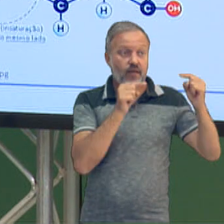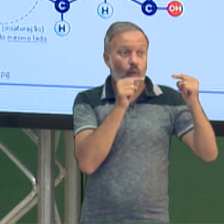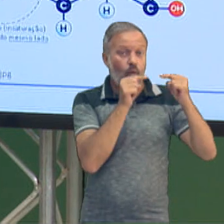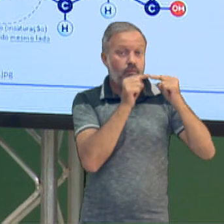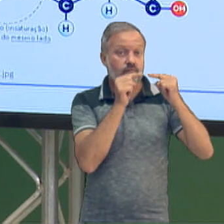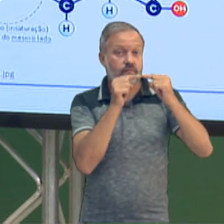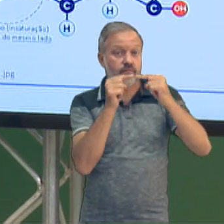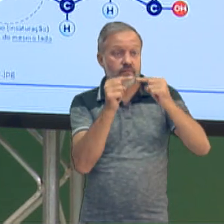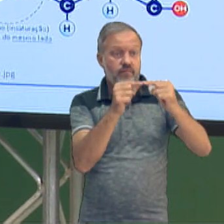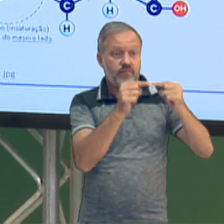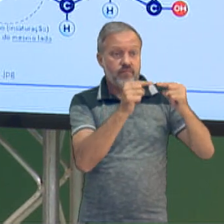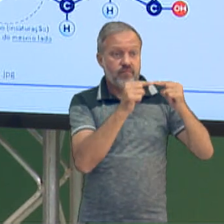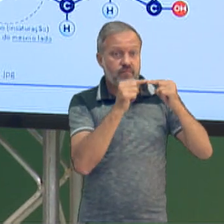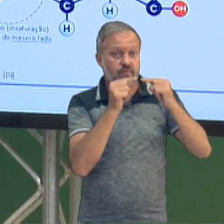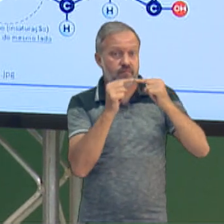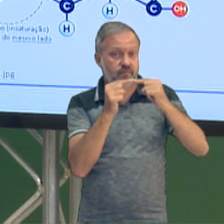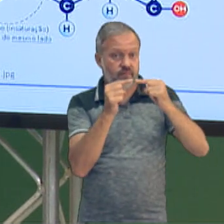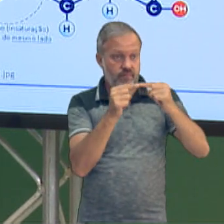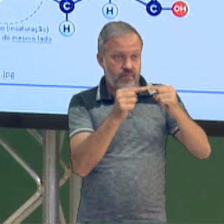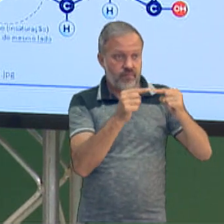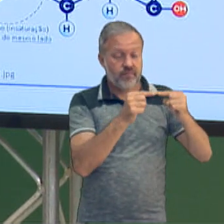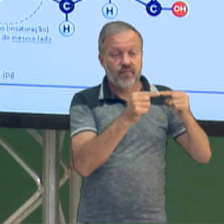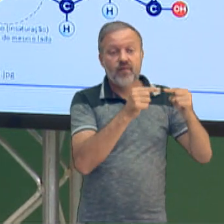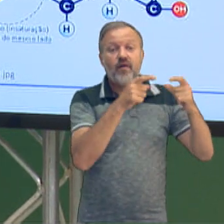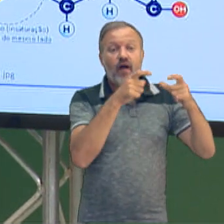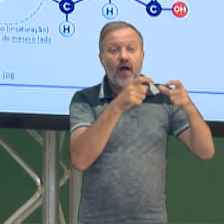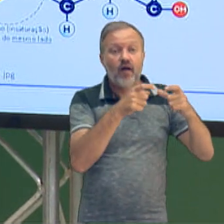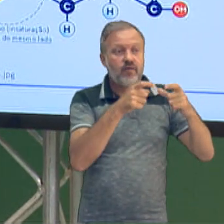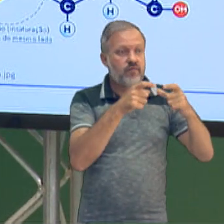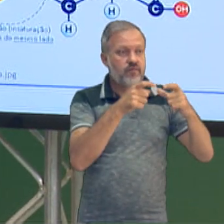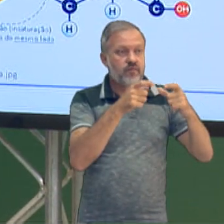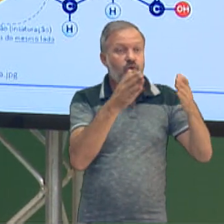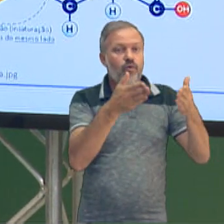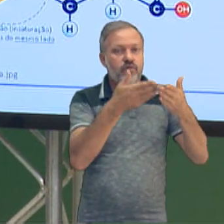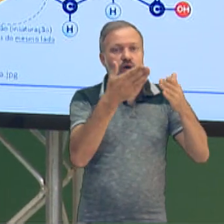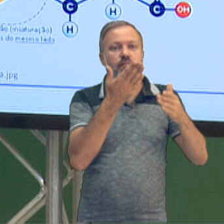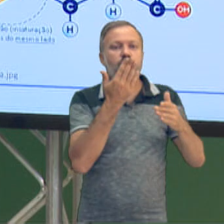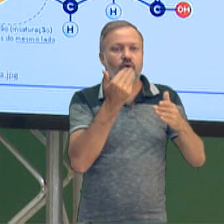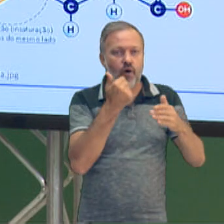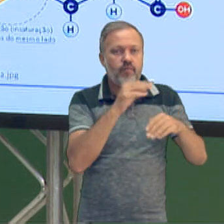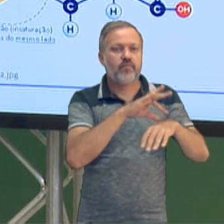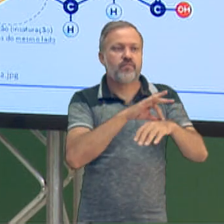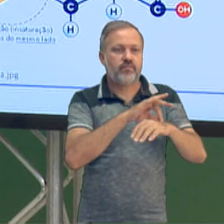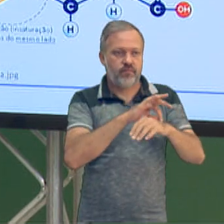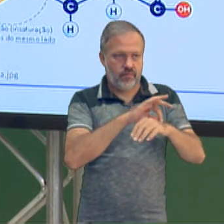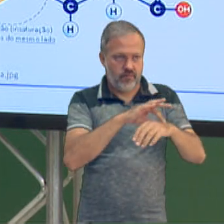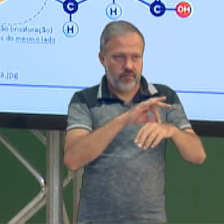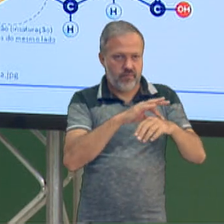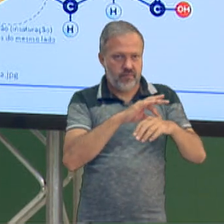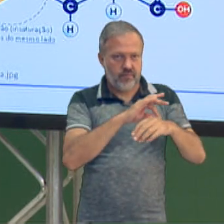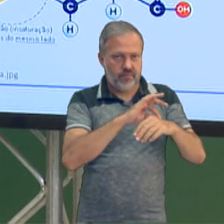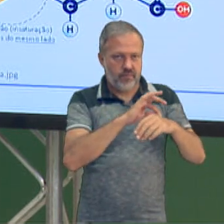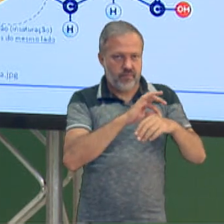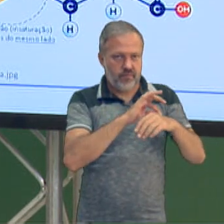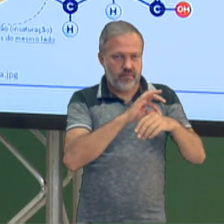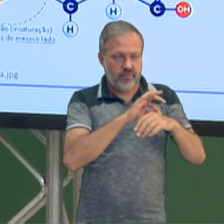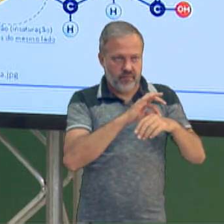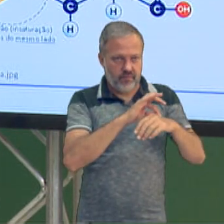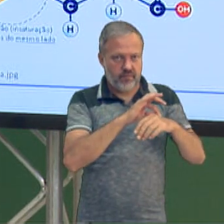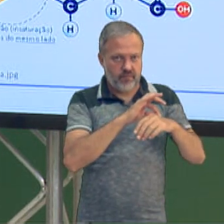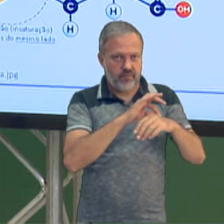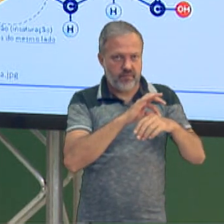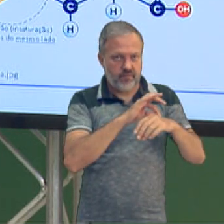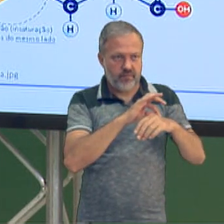gente encontra? É de origem animal. Né? Quando você come uma carne gordurosa, por exemplo, você está comendo uma gordura